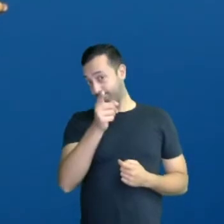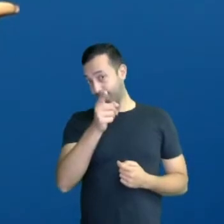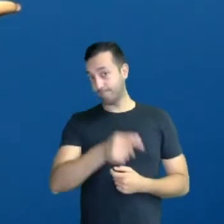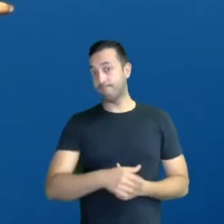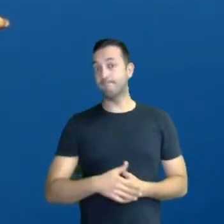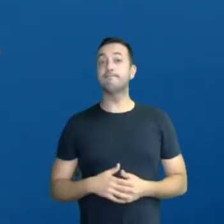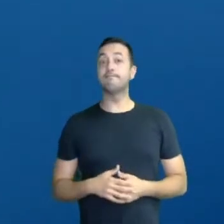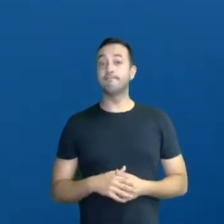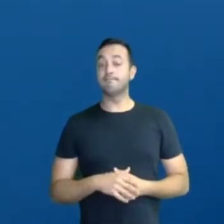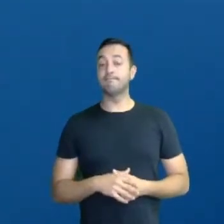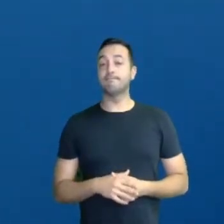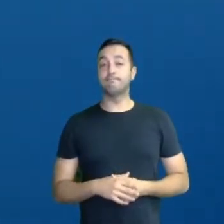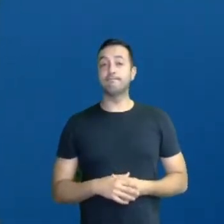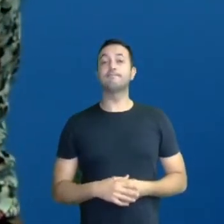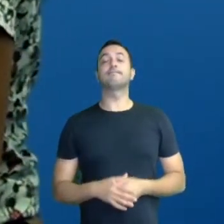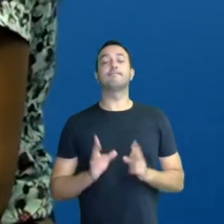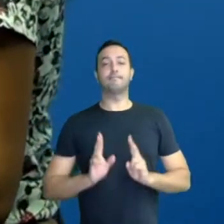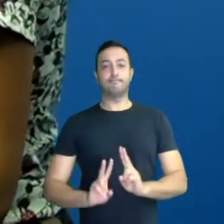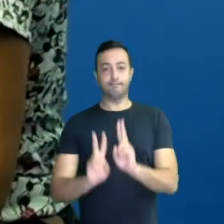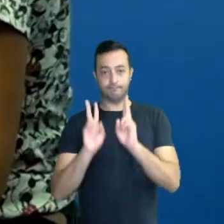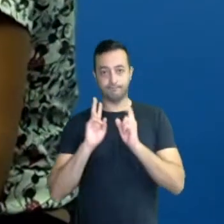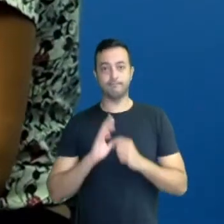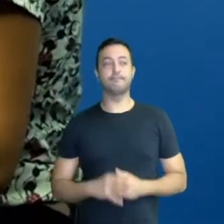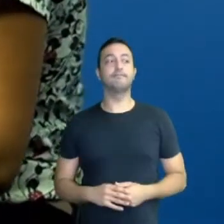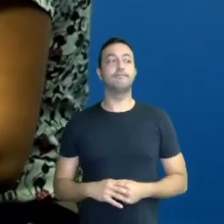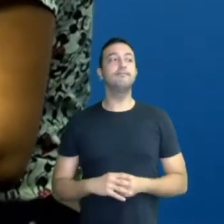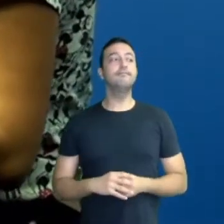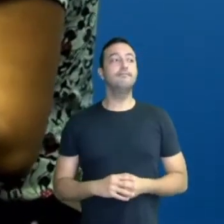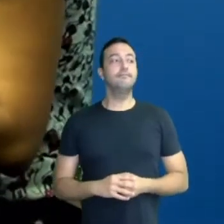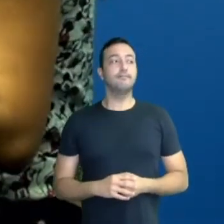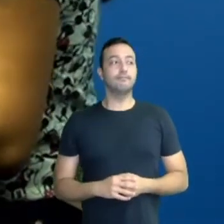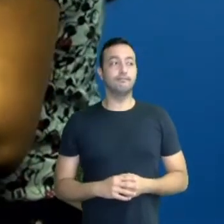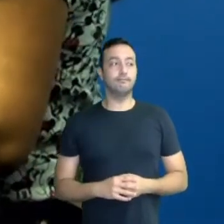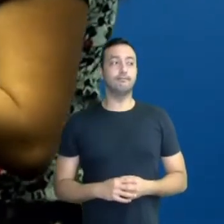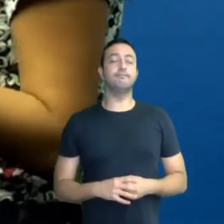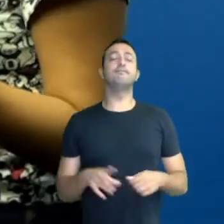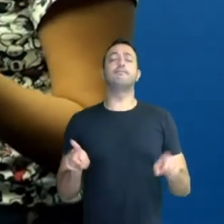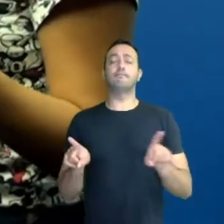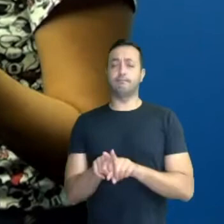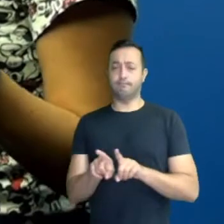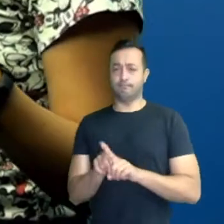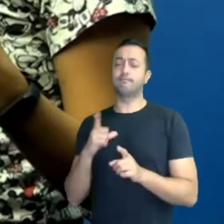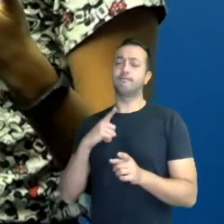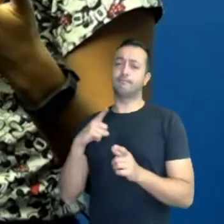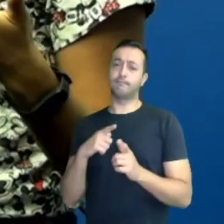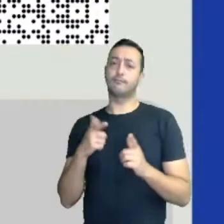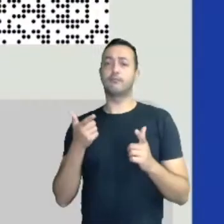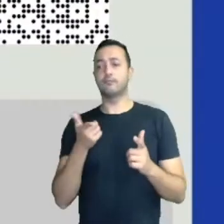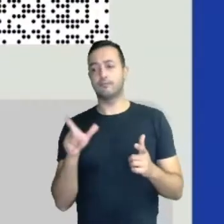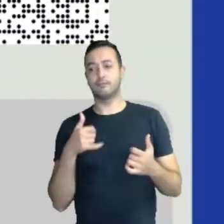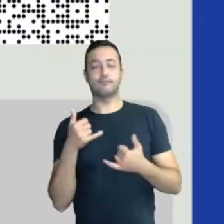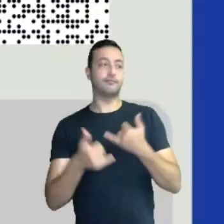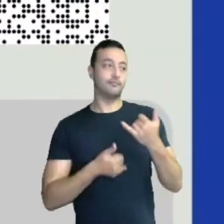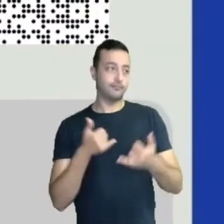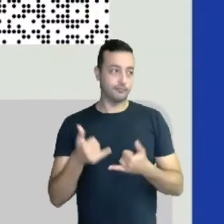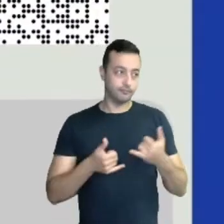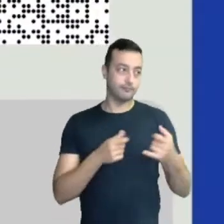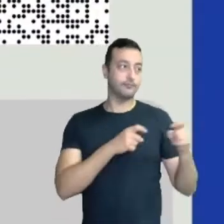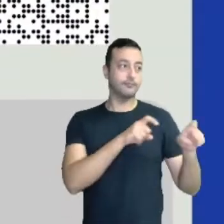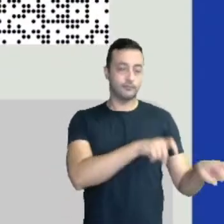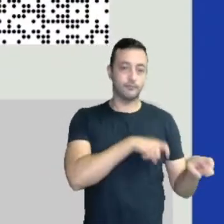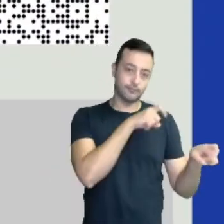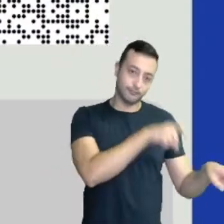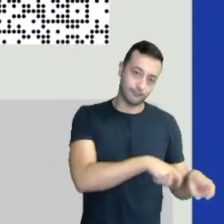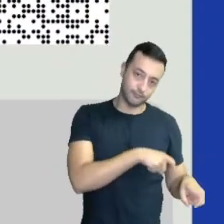isso. Tá bom? Vamos lá, seguindo. Aqui também tem outro joguinho sobre zona